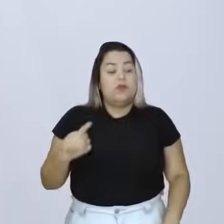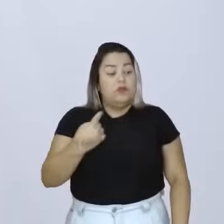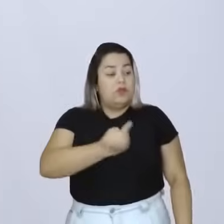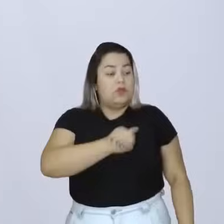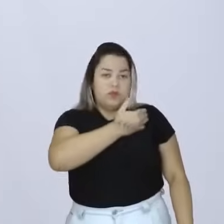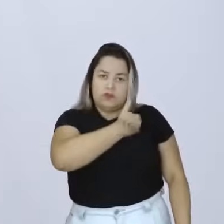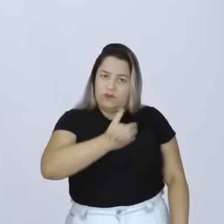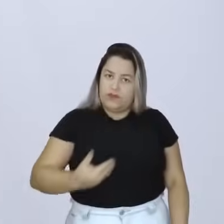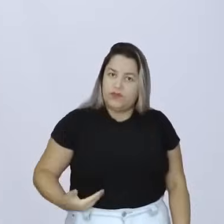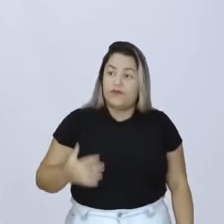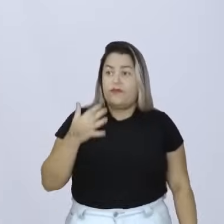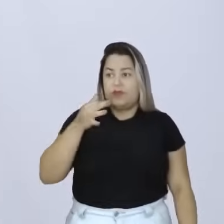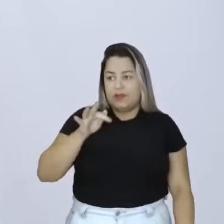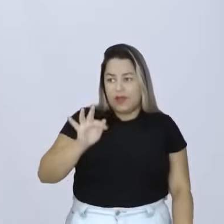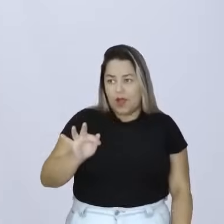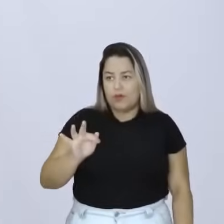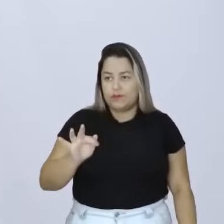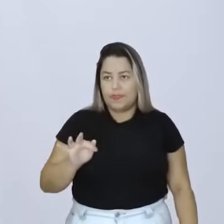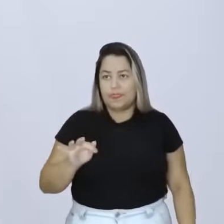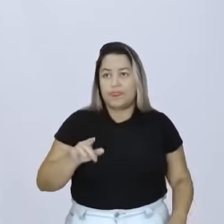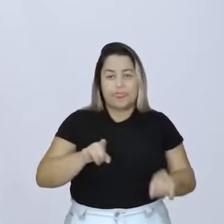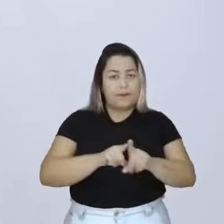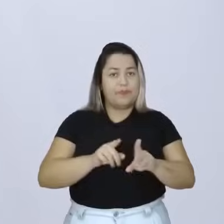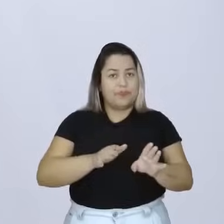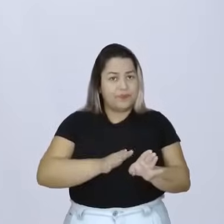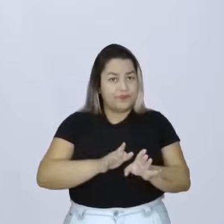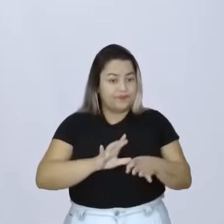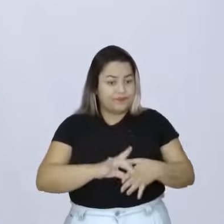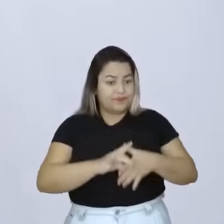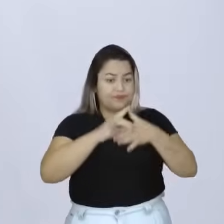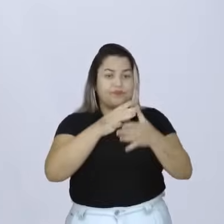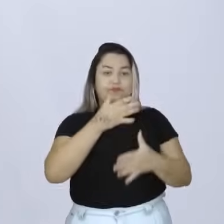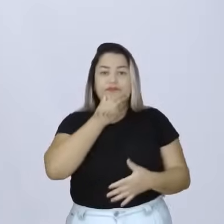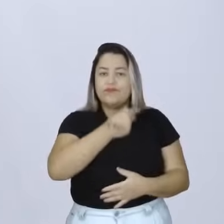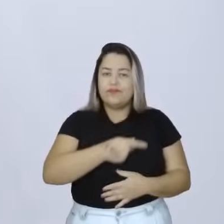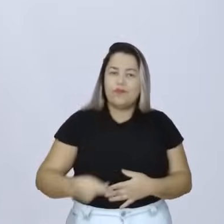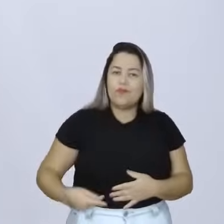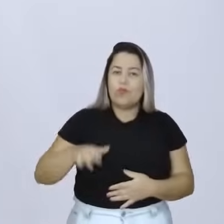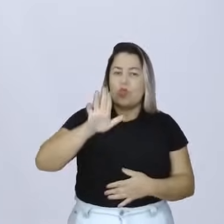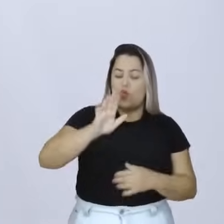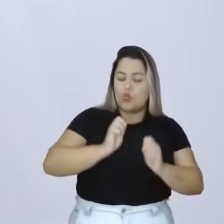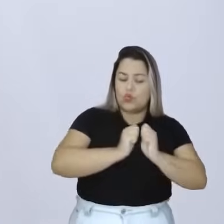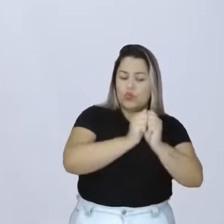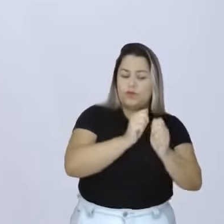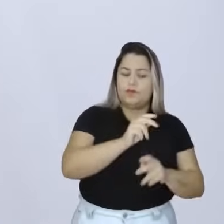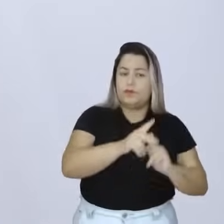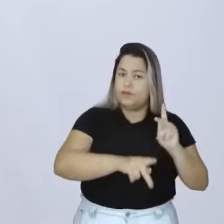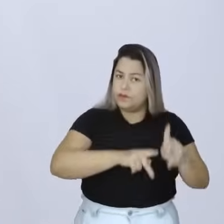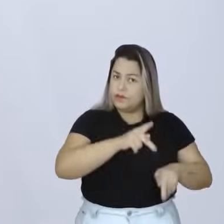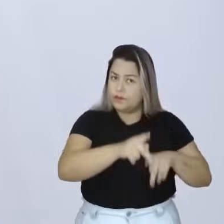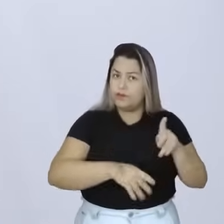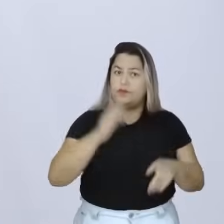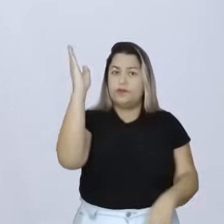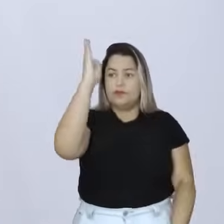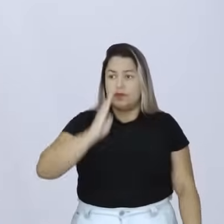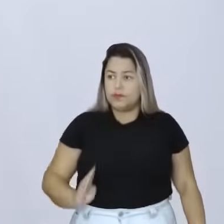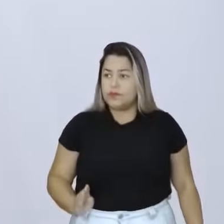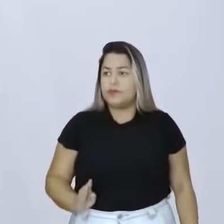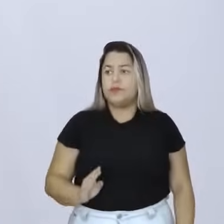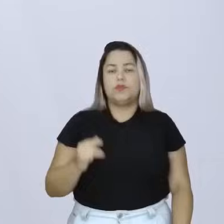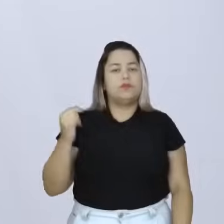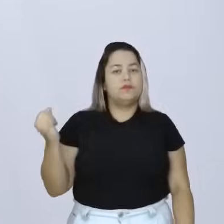governo federal, liderados pelo presidente Lula, mas o povo brasileiro, escreveram um capítulo